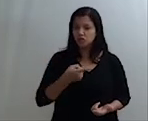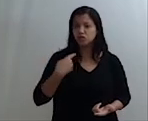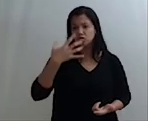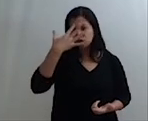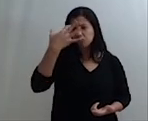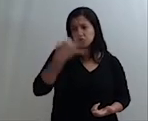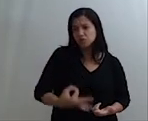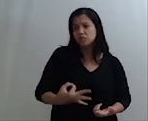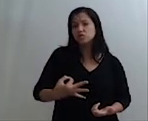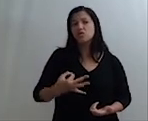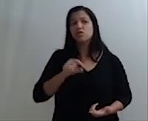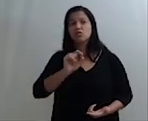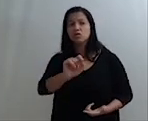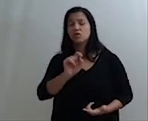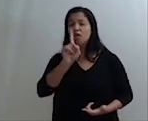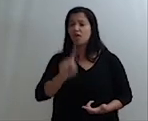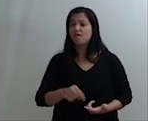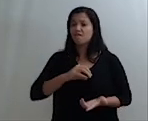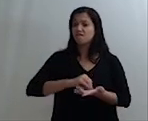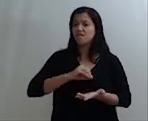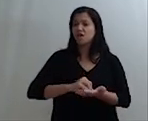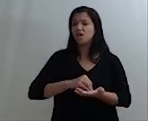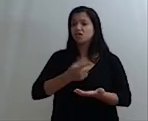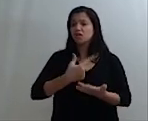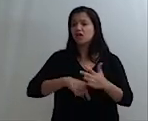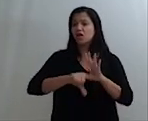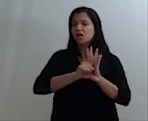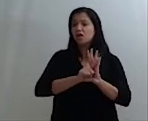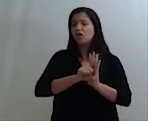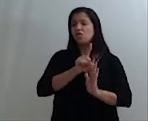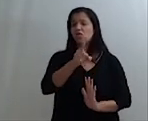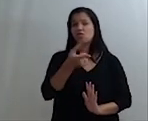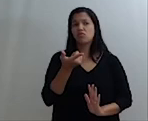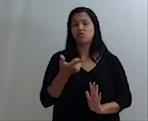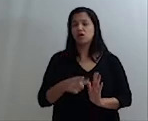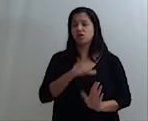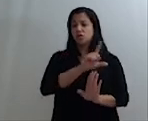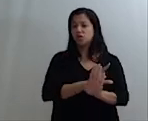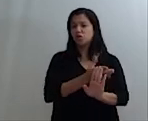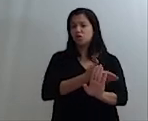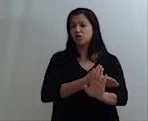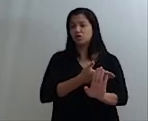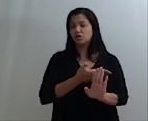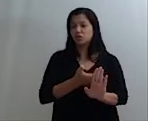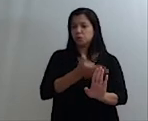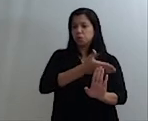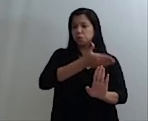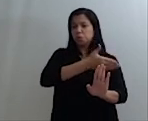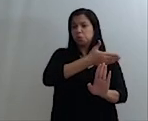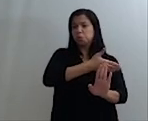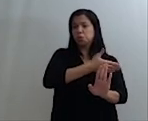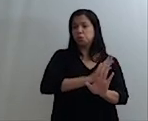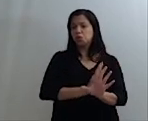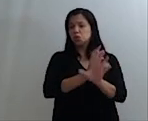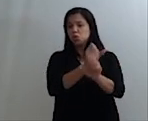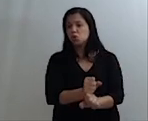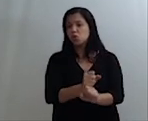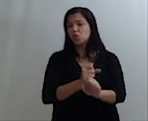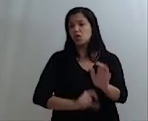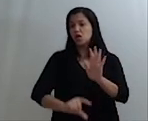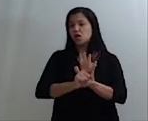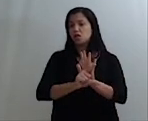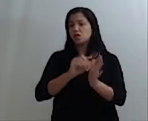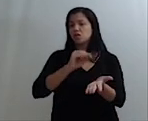máxima venia é uma ilegalidade para correção de uma ilegal idade anterior por isso excelências o